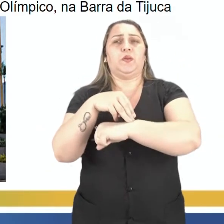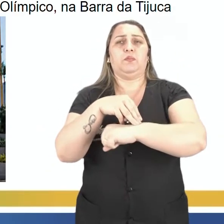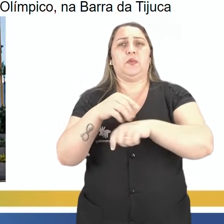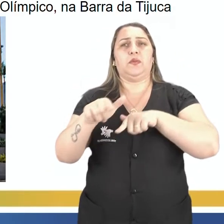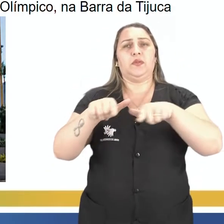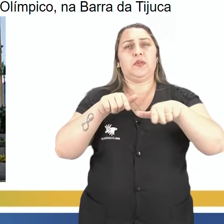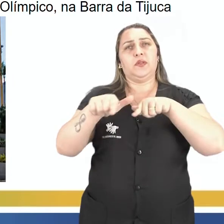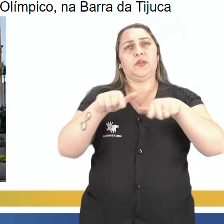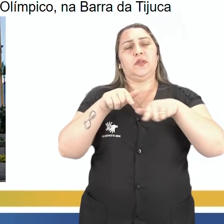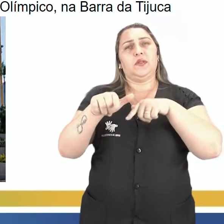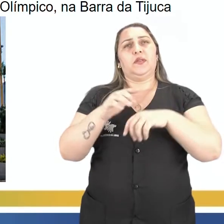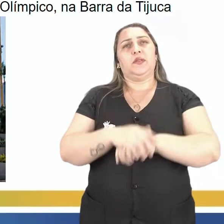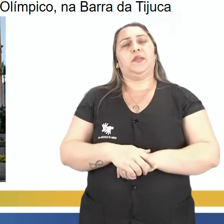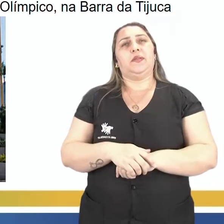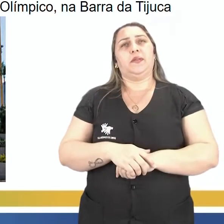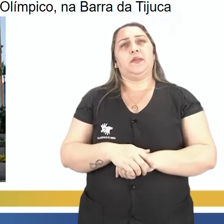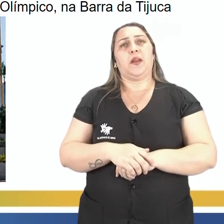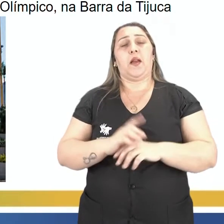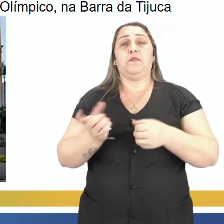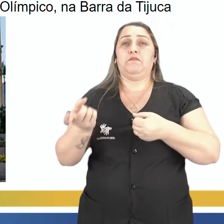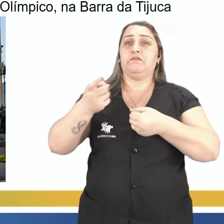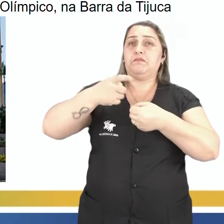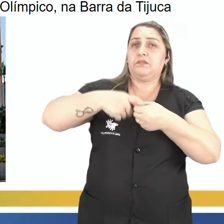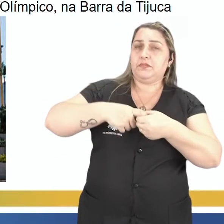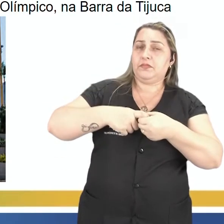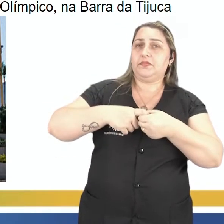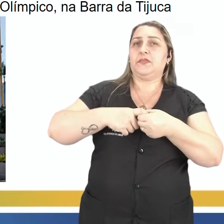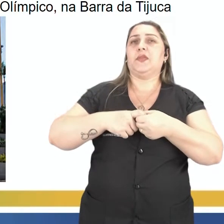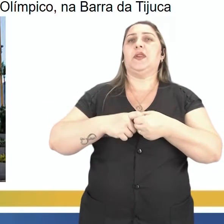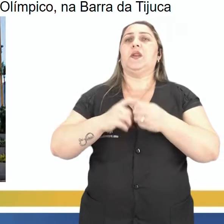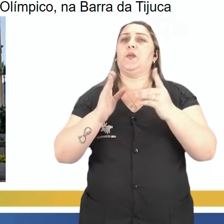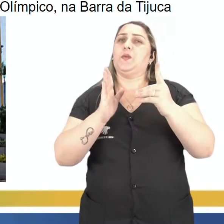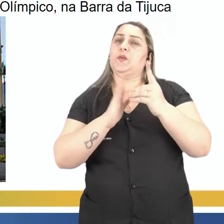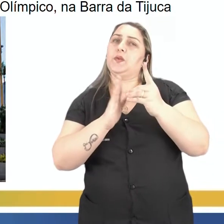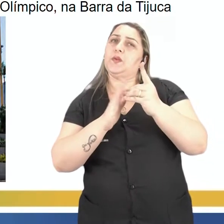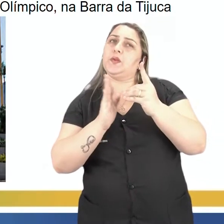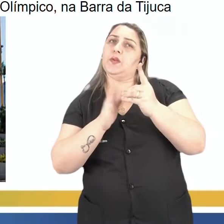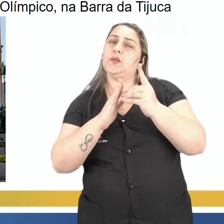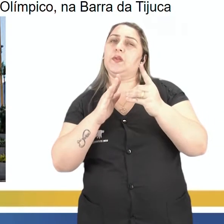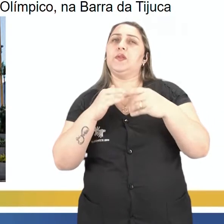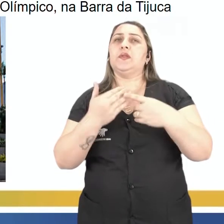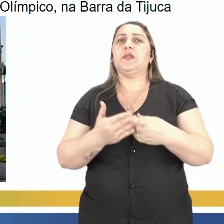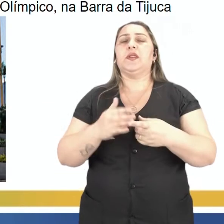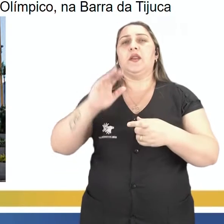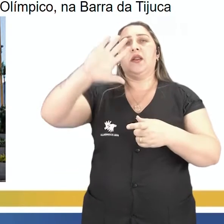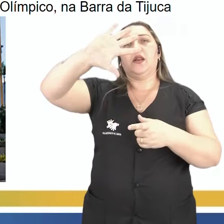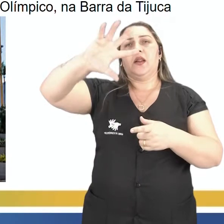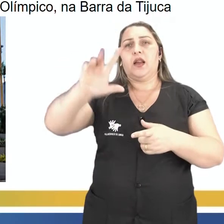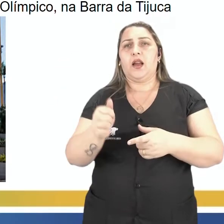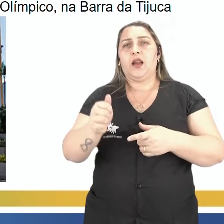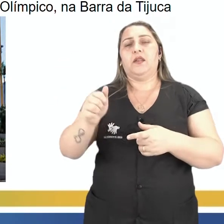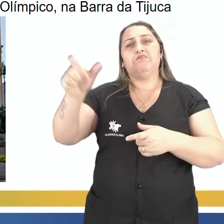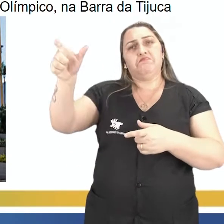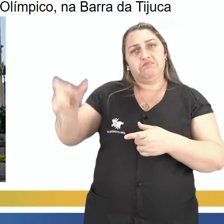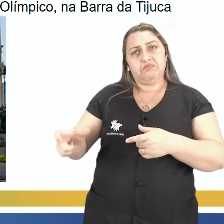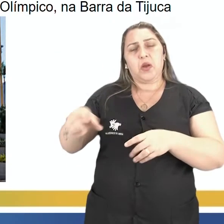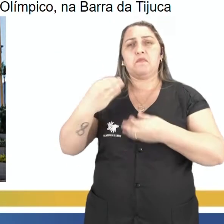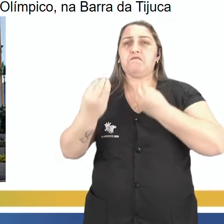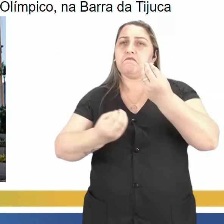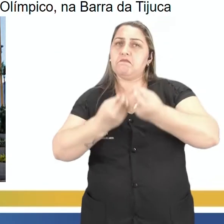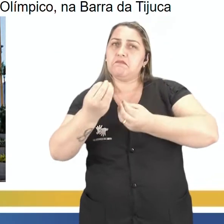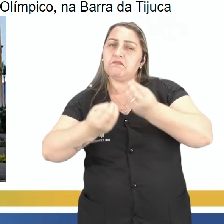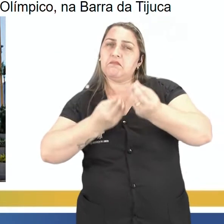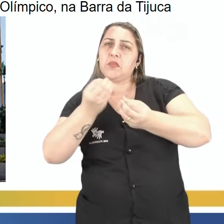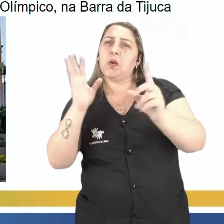seu trabalho, as questões, ela volta, né, as questões indígenas, as questões africanas, né, de como que